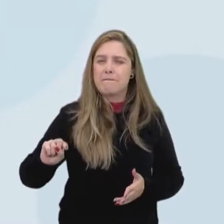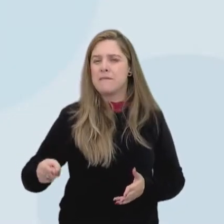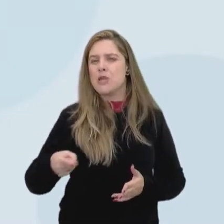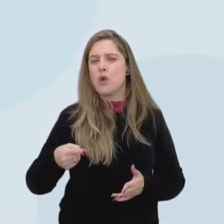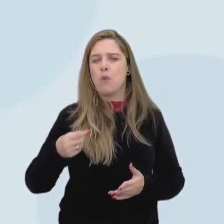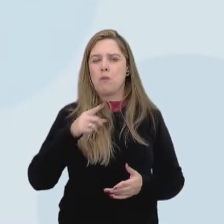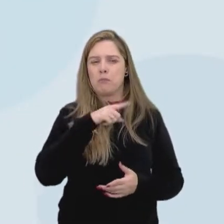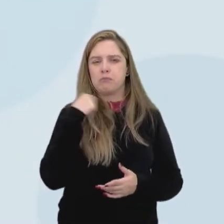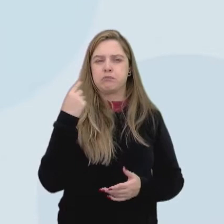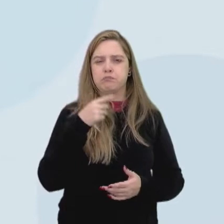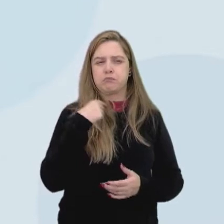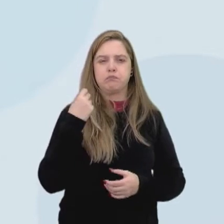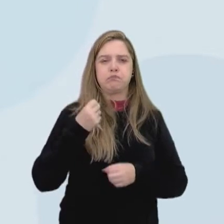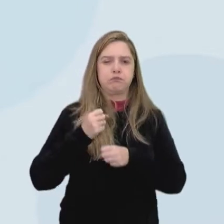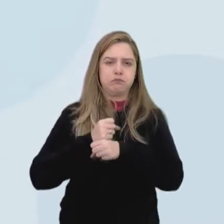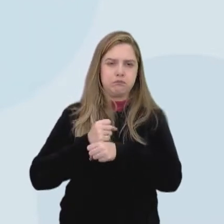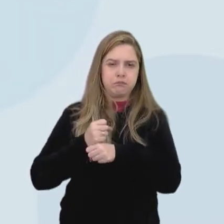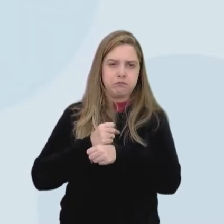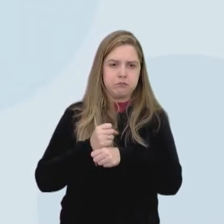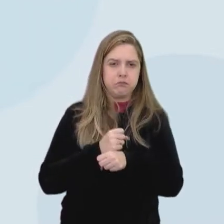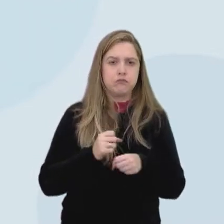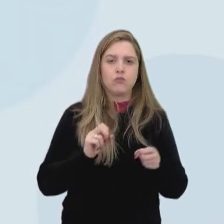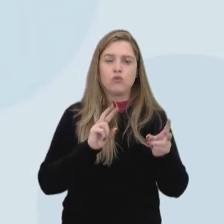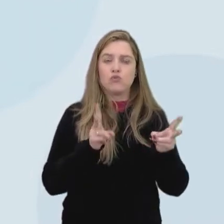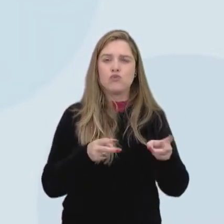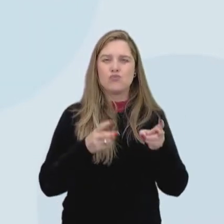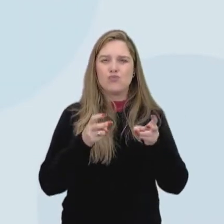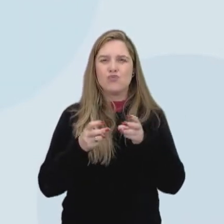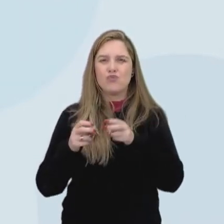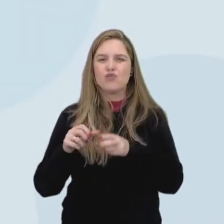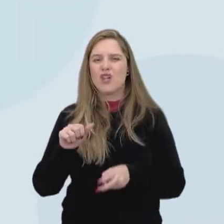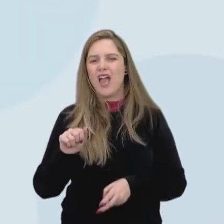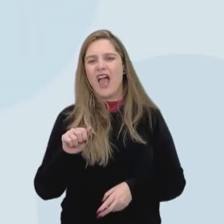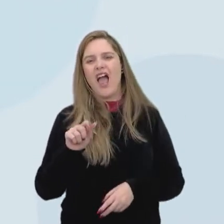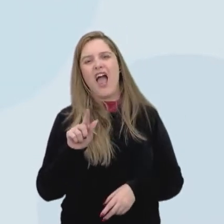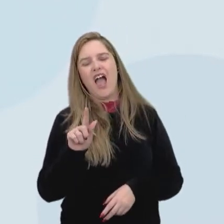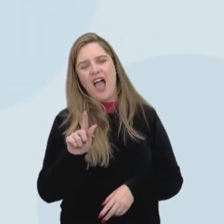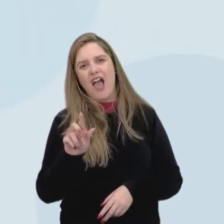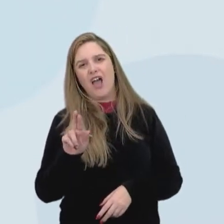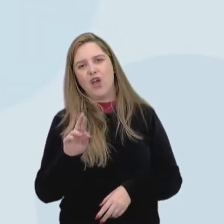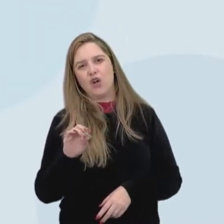ocorrem devido ao consumo de agrotóxicos. Claro que